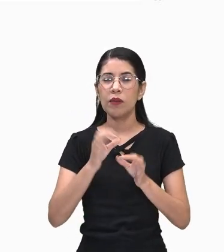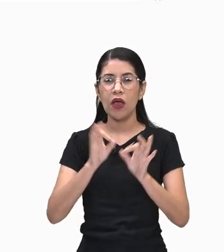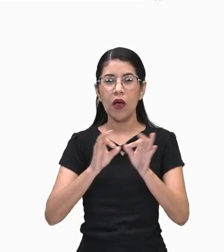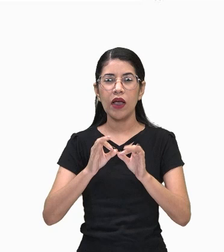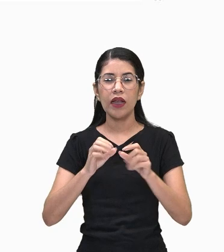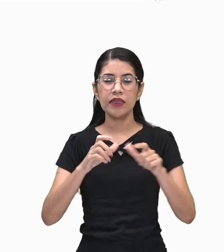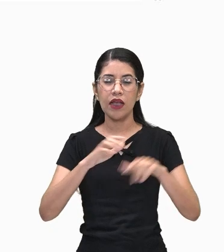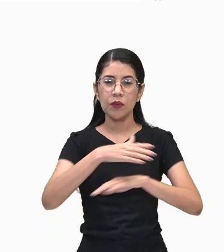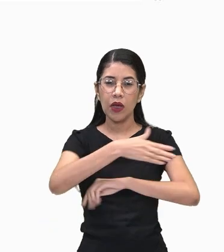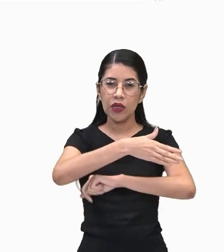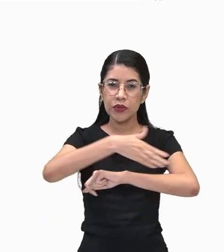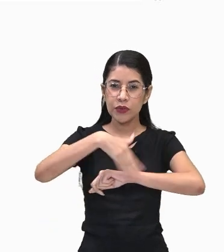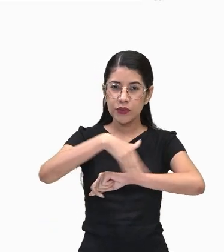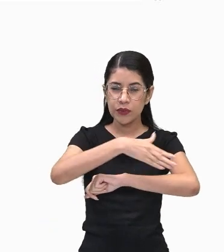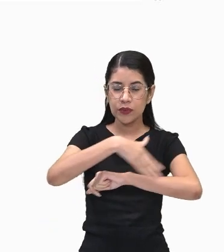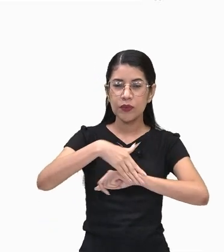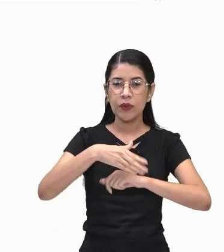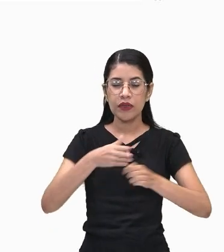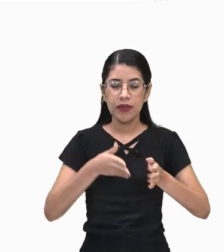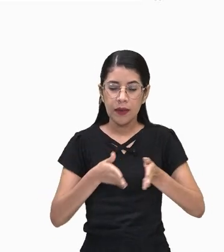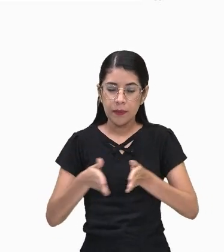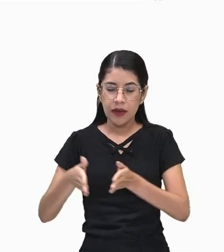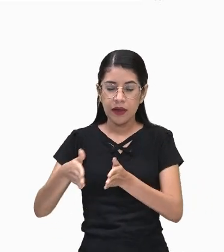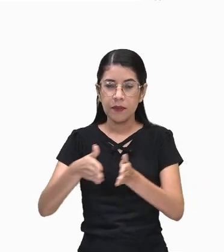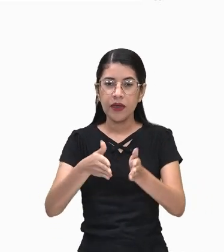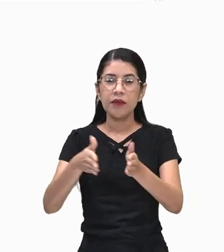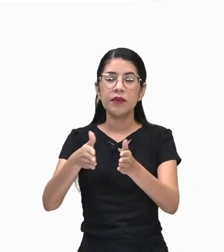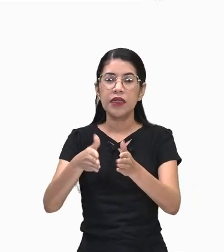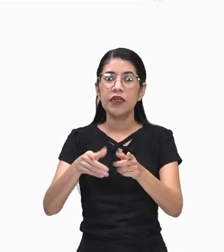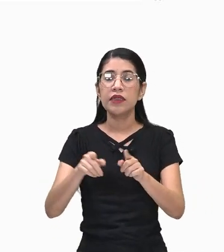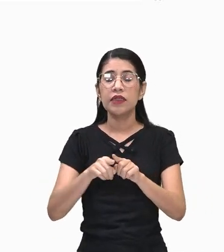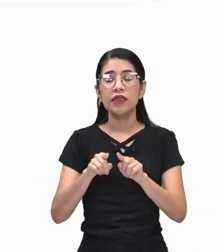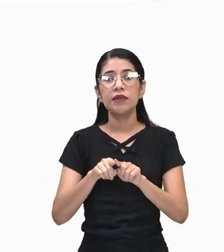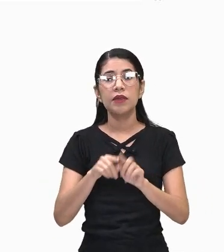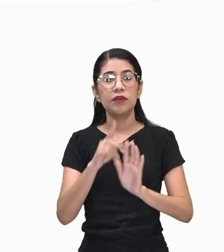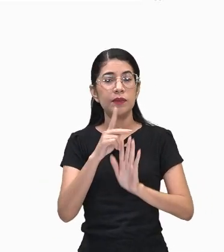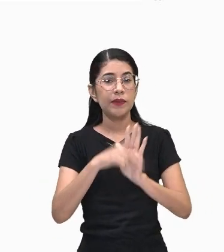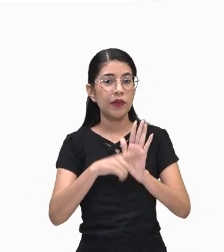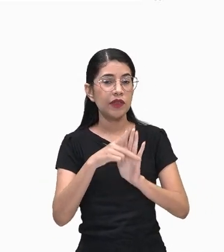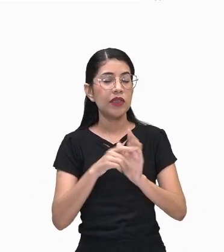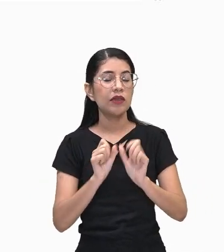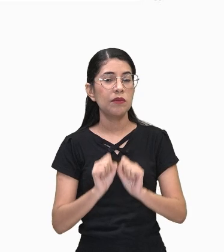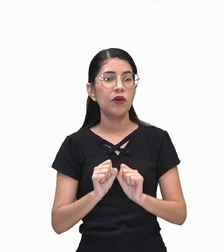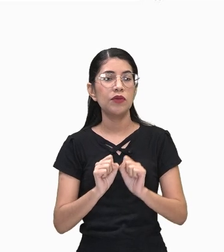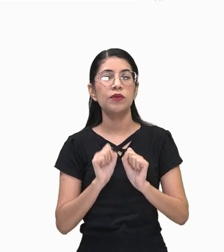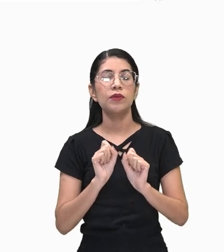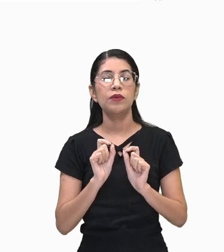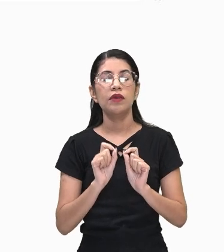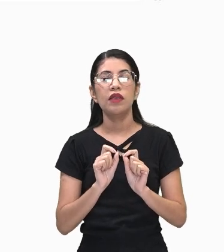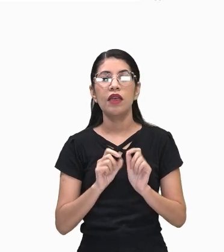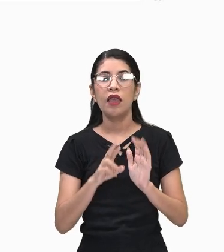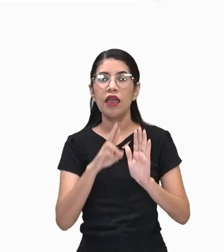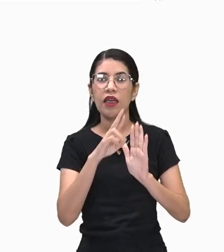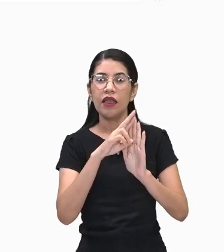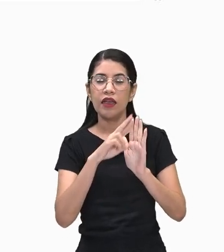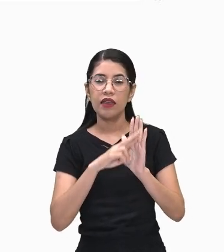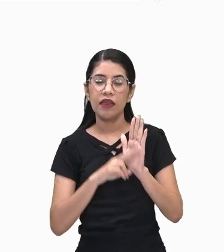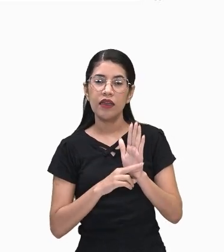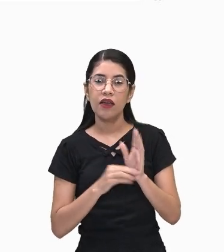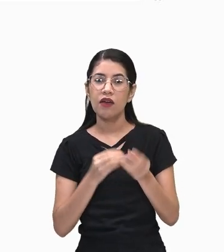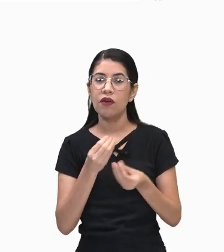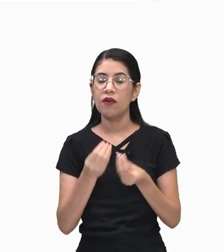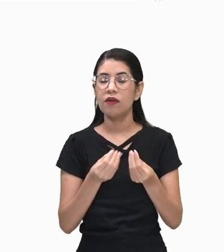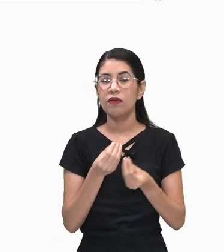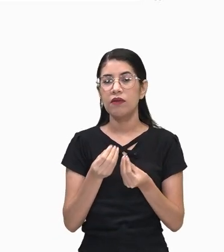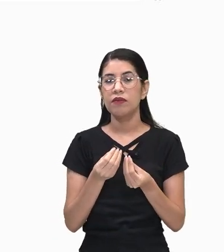calçadas. A partir do plano diretor de uma cidade, ele pode regulamentar aí, por exemplo, em relação